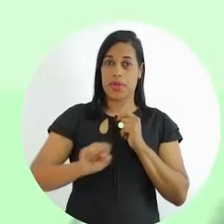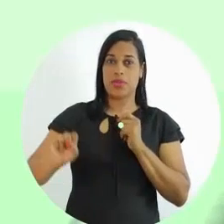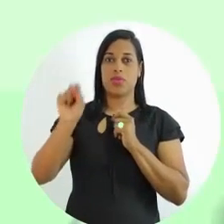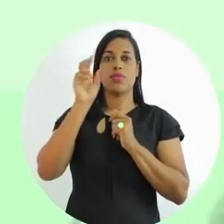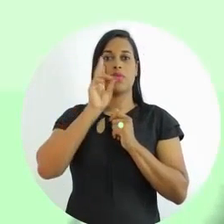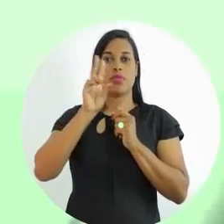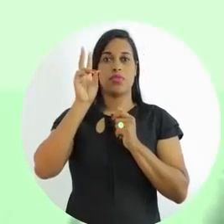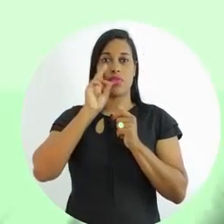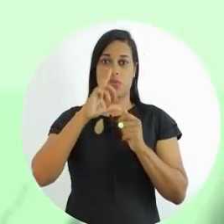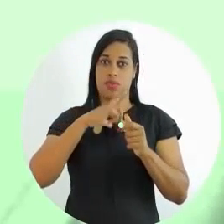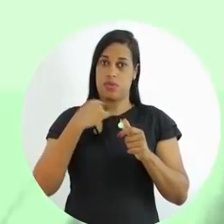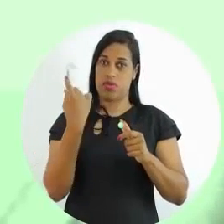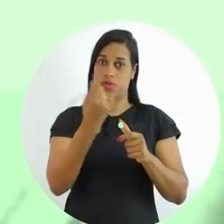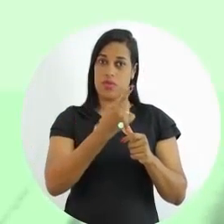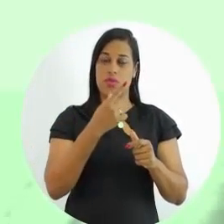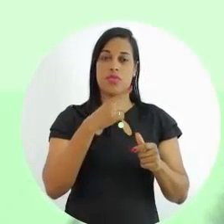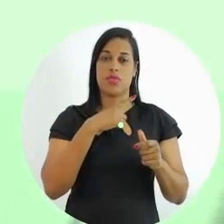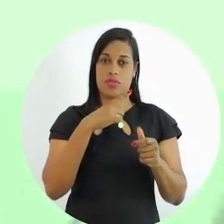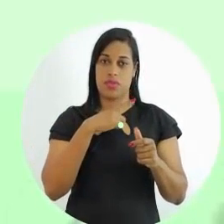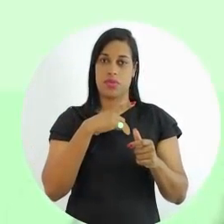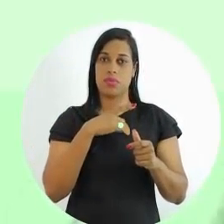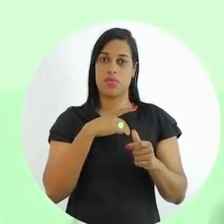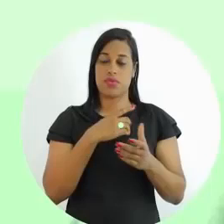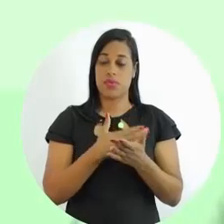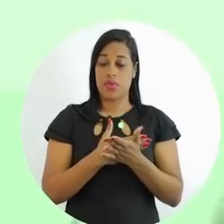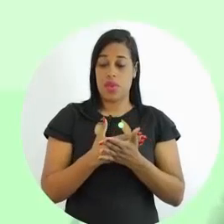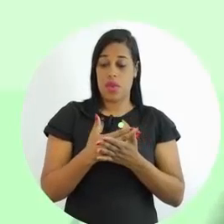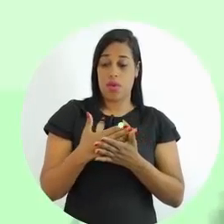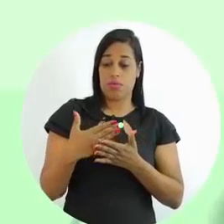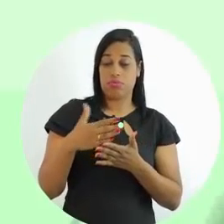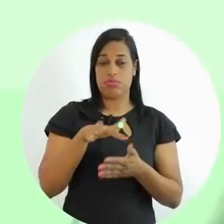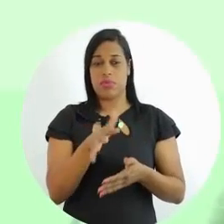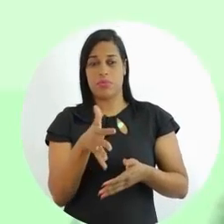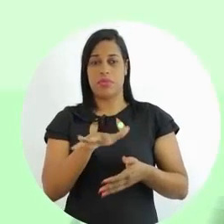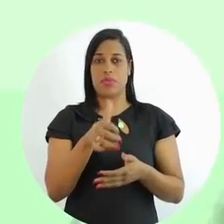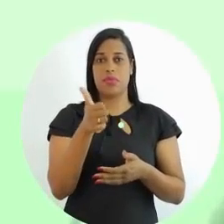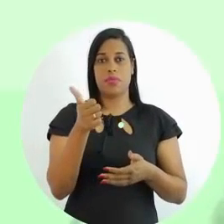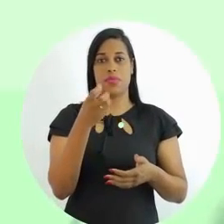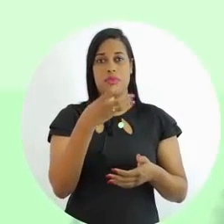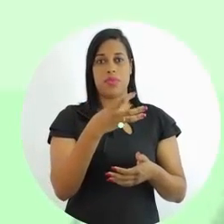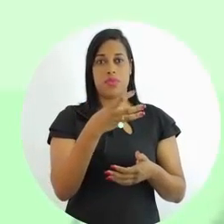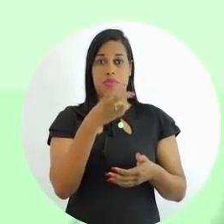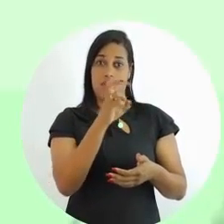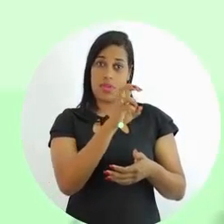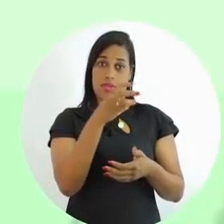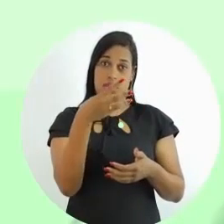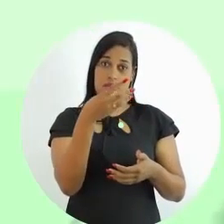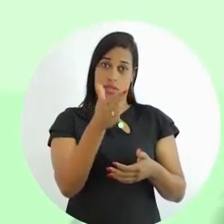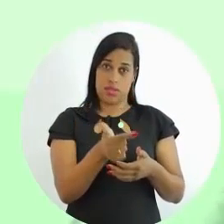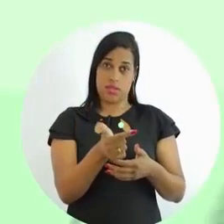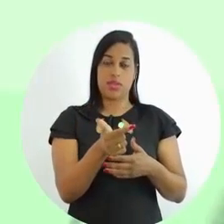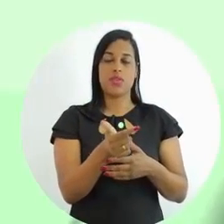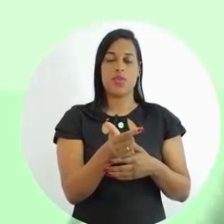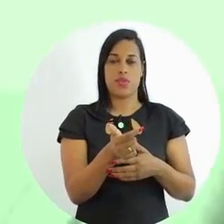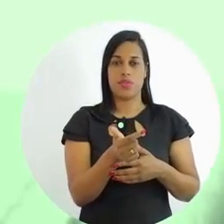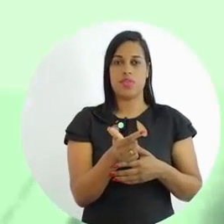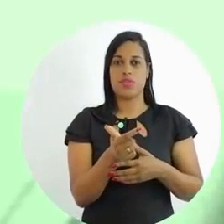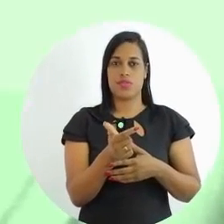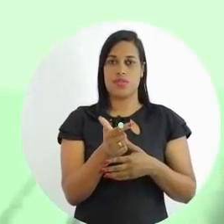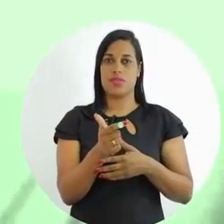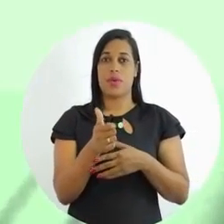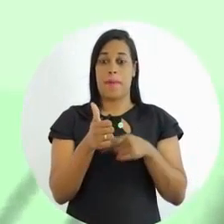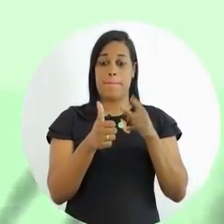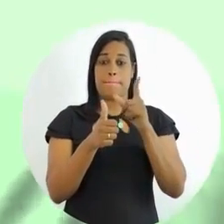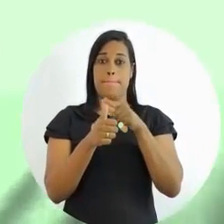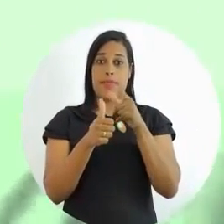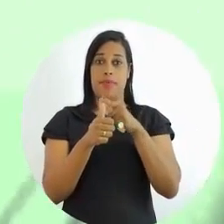período histórico que nós temos tem início aproximadamente em 1532 com essas capitanias, já